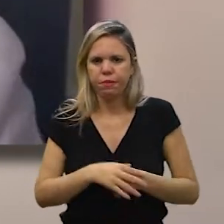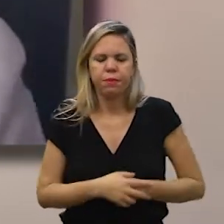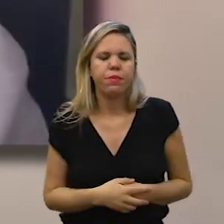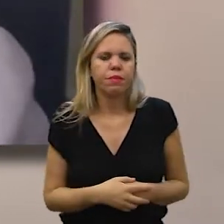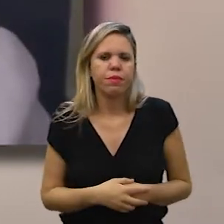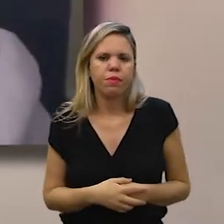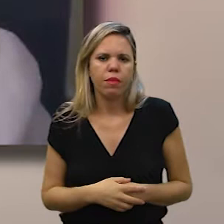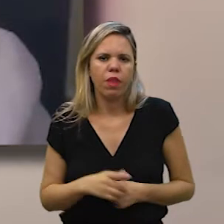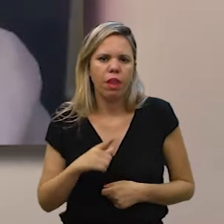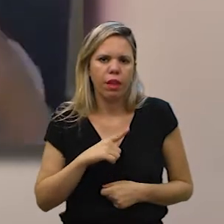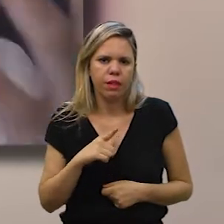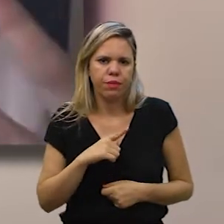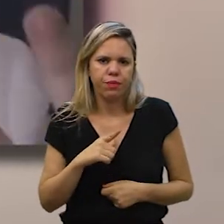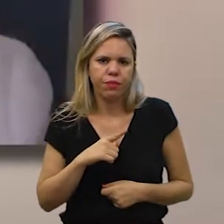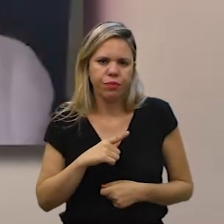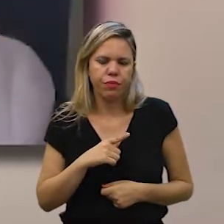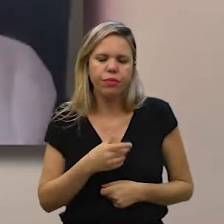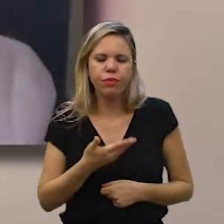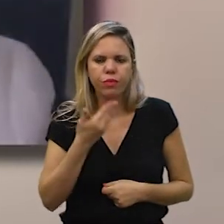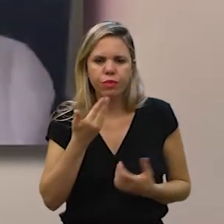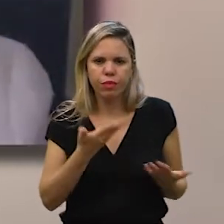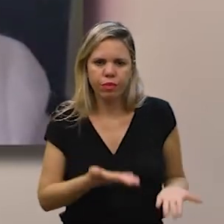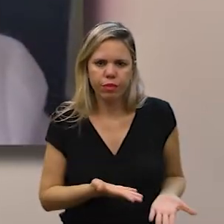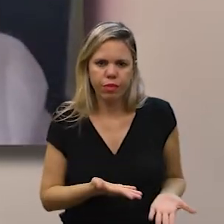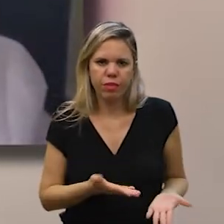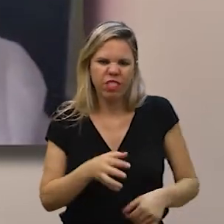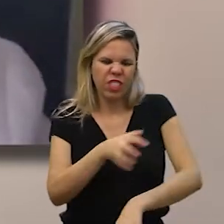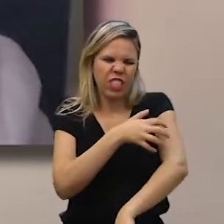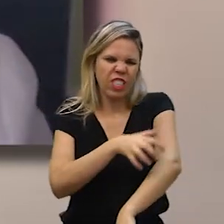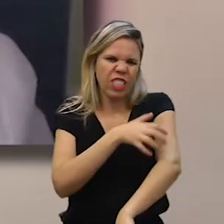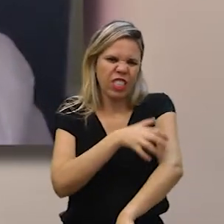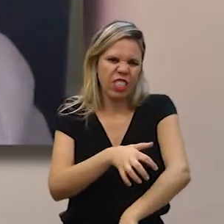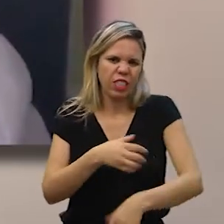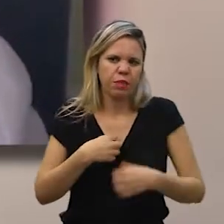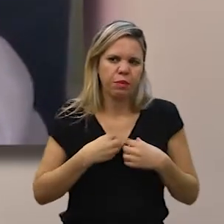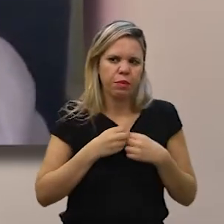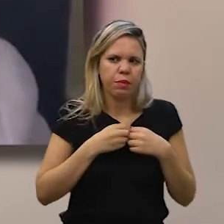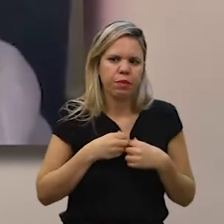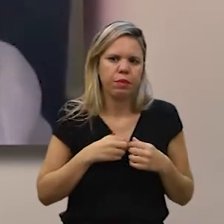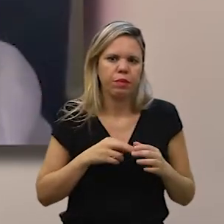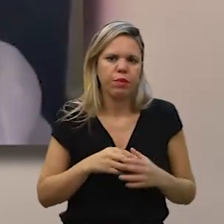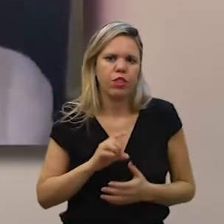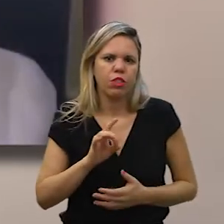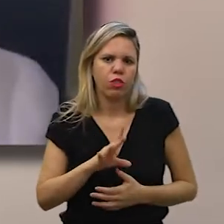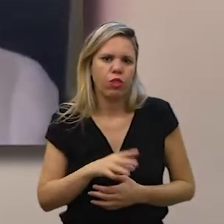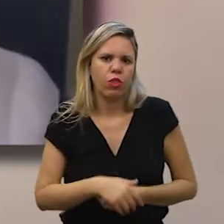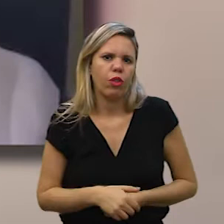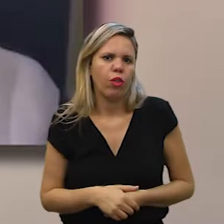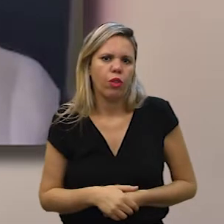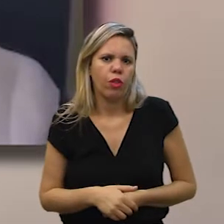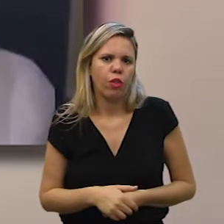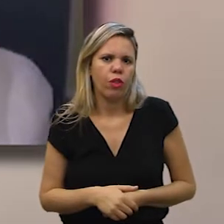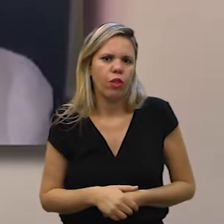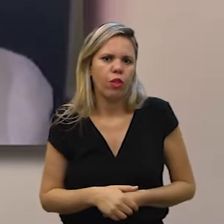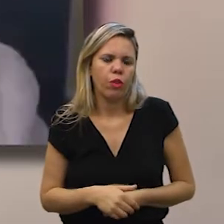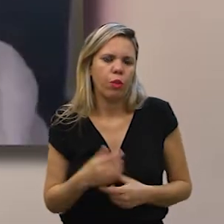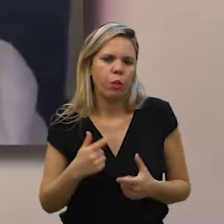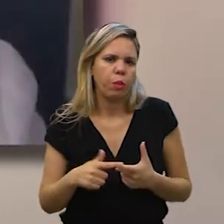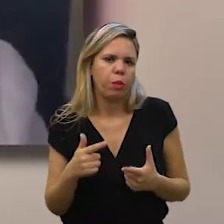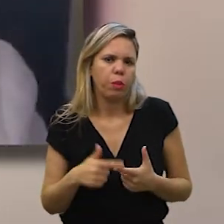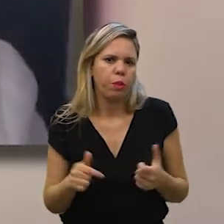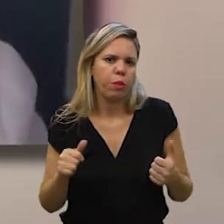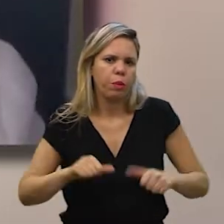criança que tem essa facilidade de ficar alérgica, ela só vai ficar com o